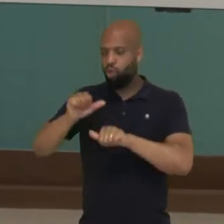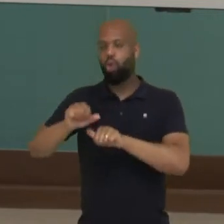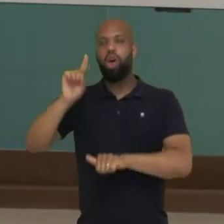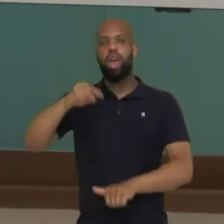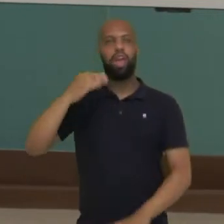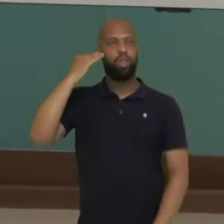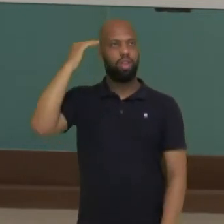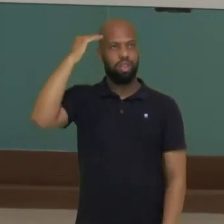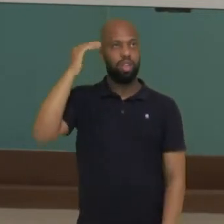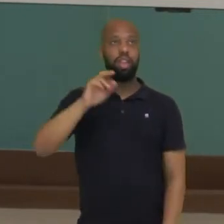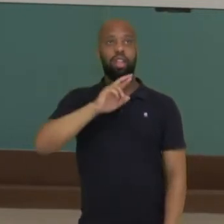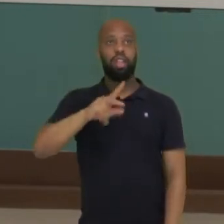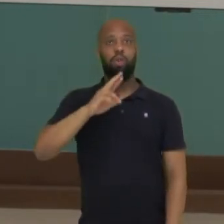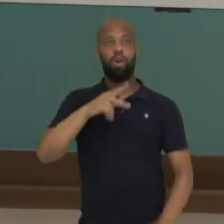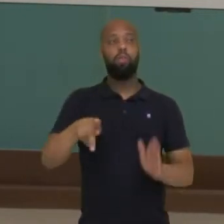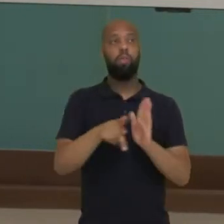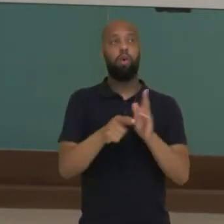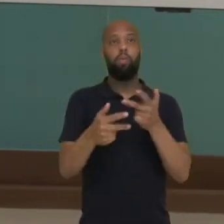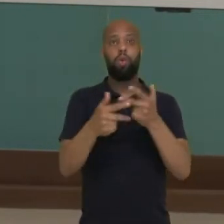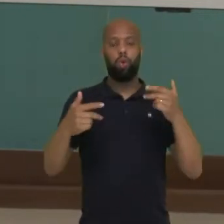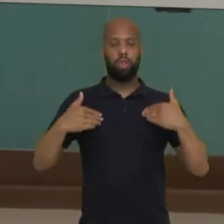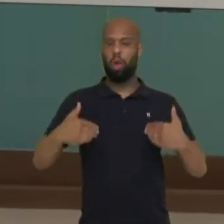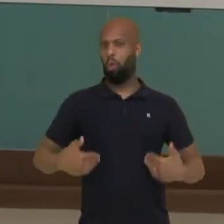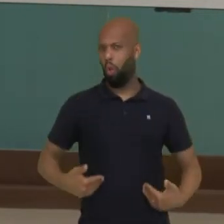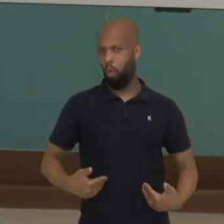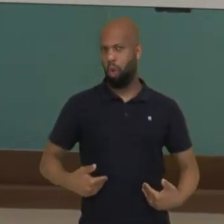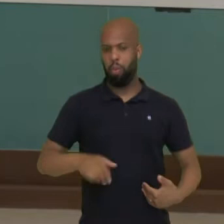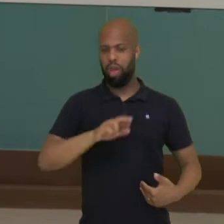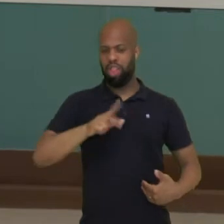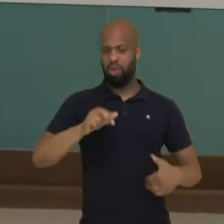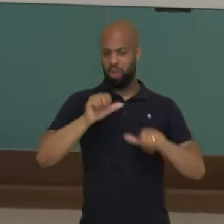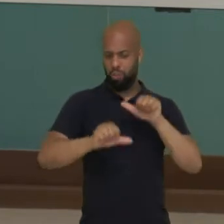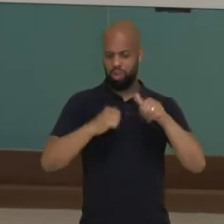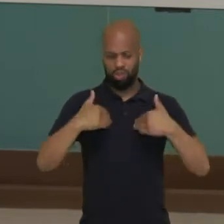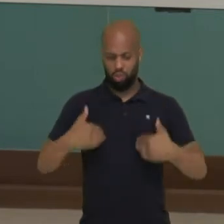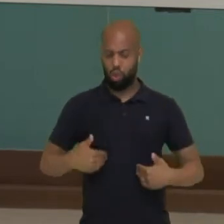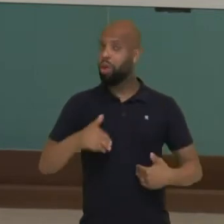Não estou falando aqui de questões biológicas, as mudanças